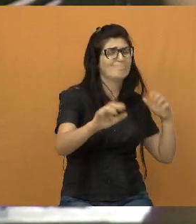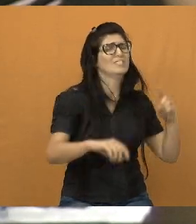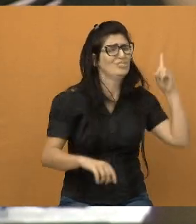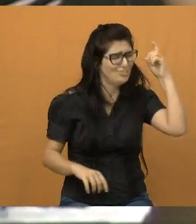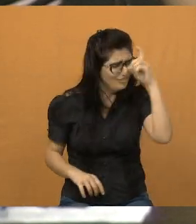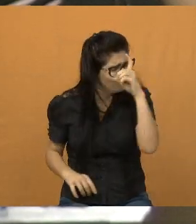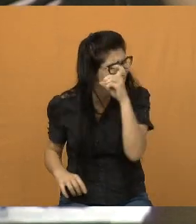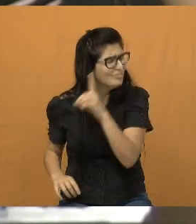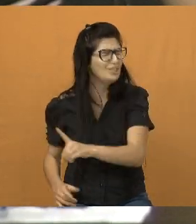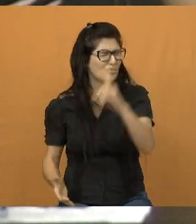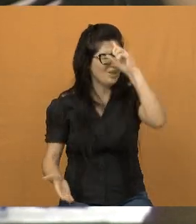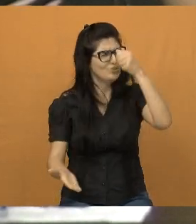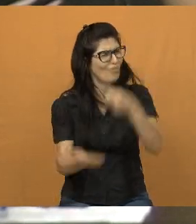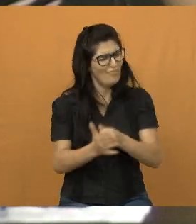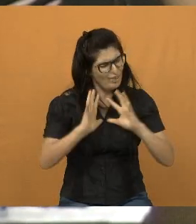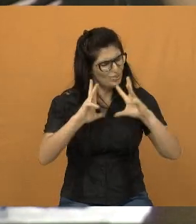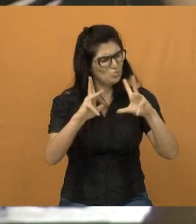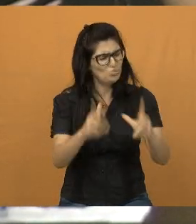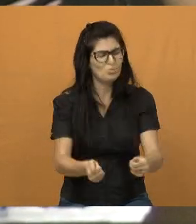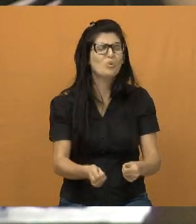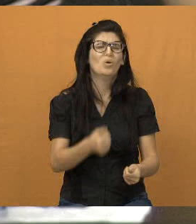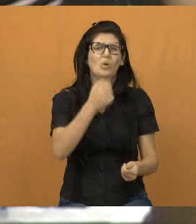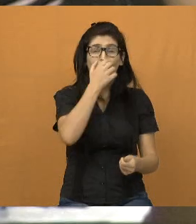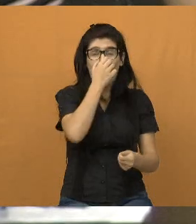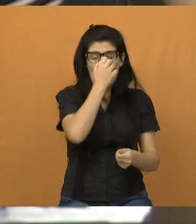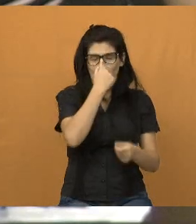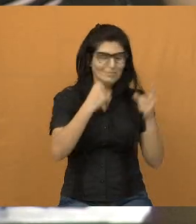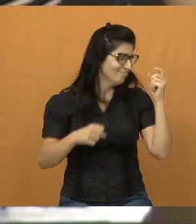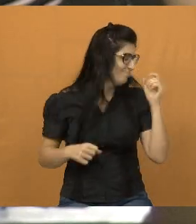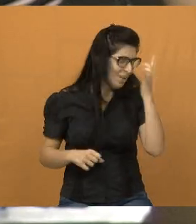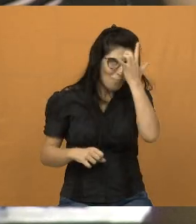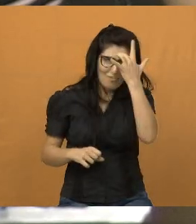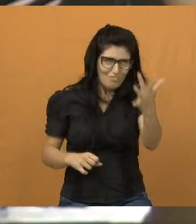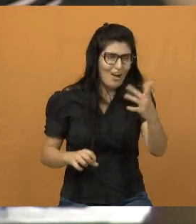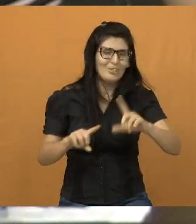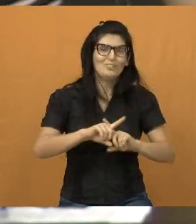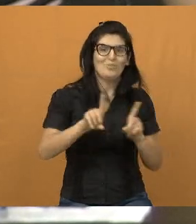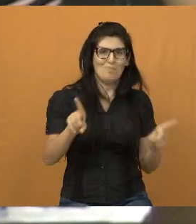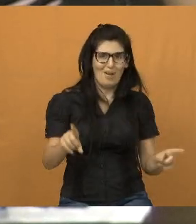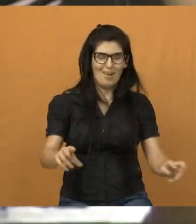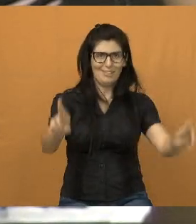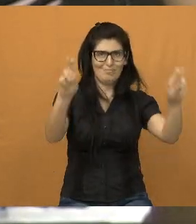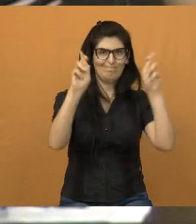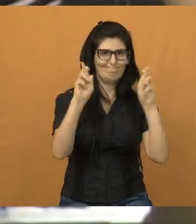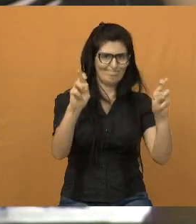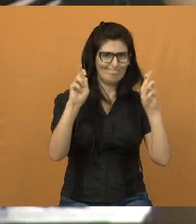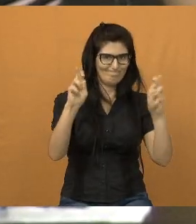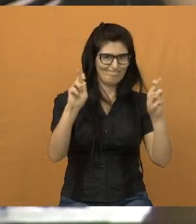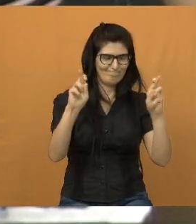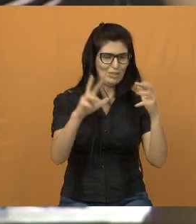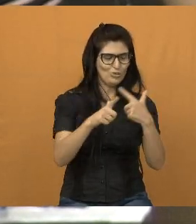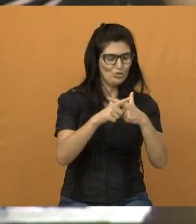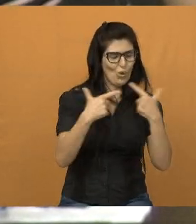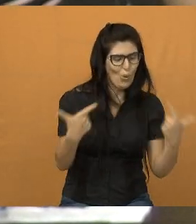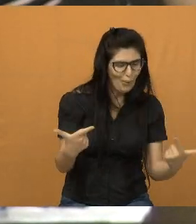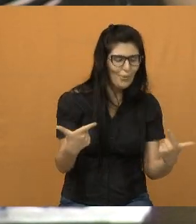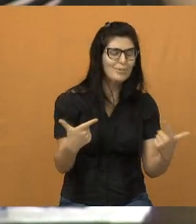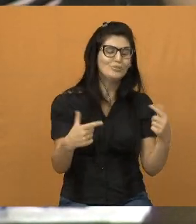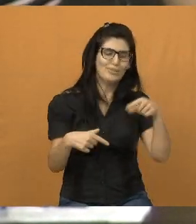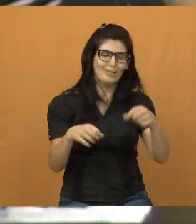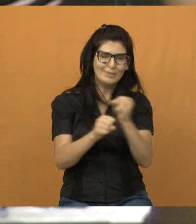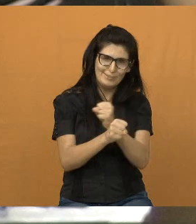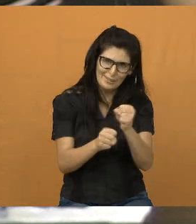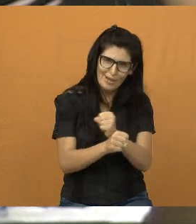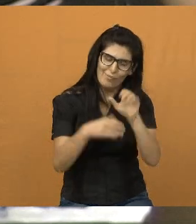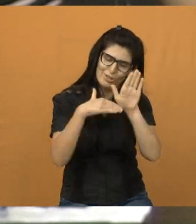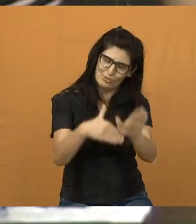fácil, mas eu tenho certeza que, assim, como vocês falaram, graças a Deus, a gente melhorou a situação esse ano e tem tudo para alavancar ainda mais